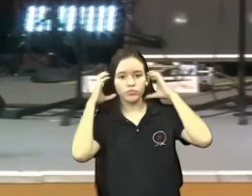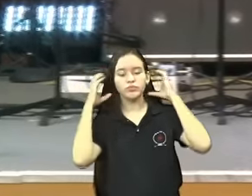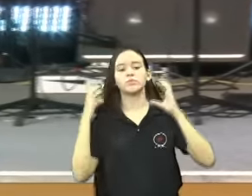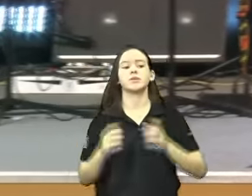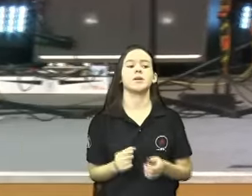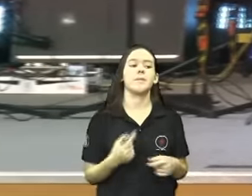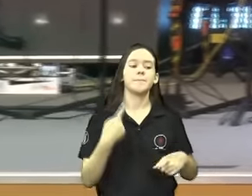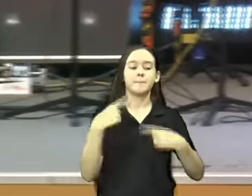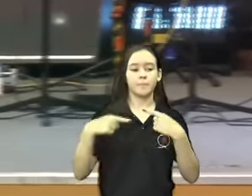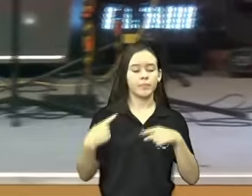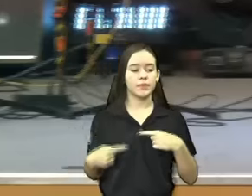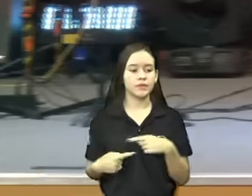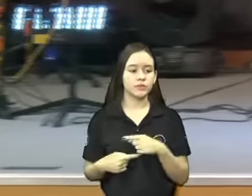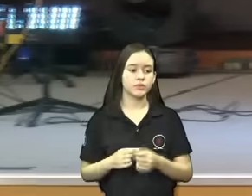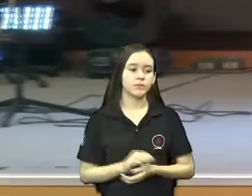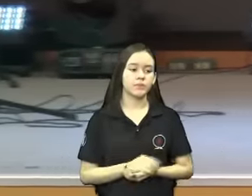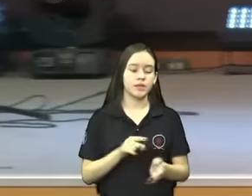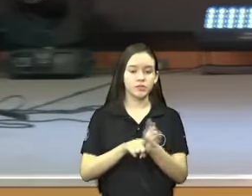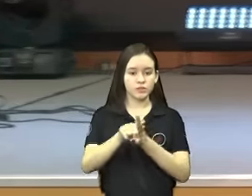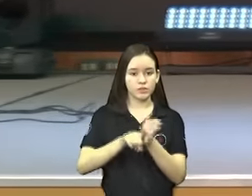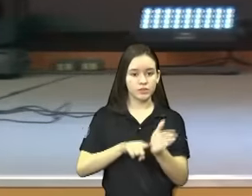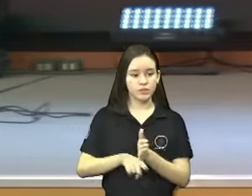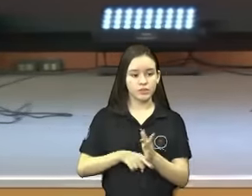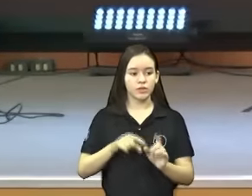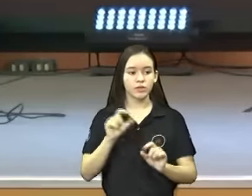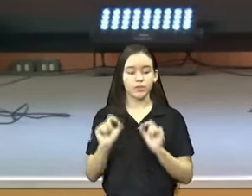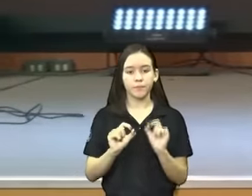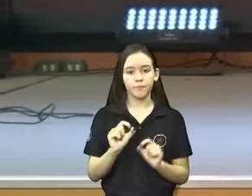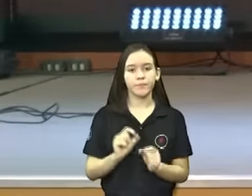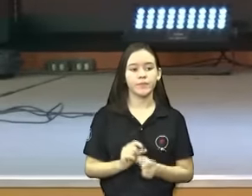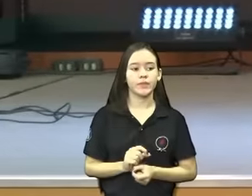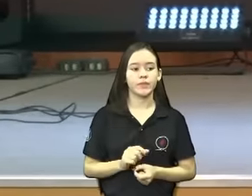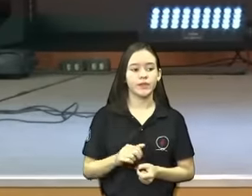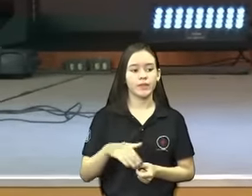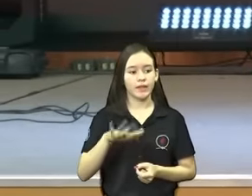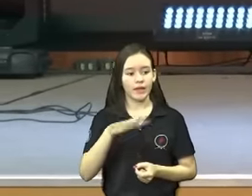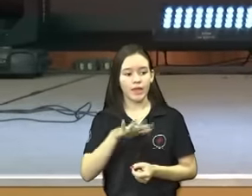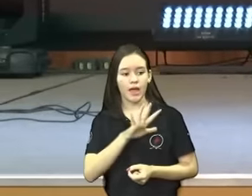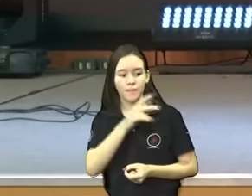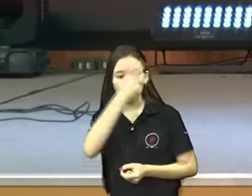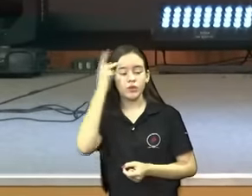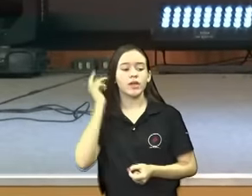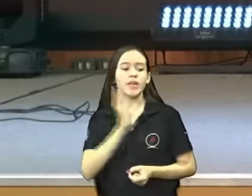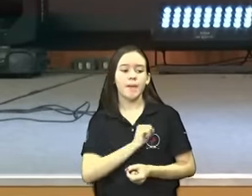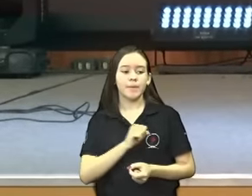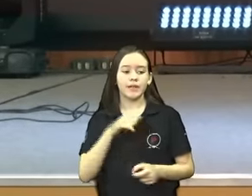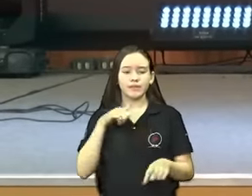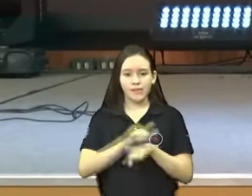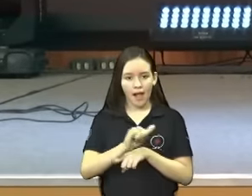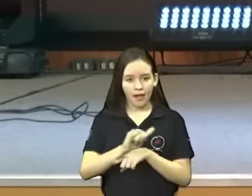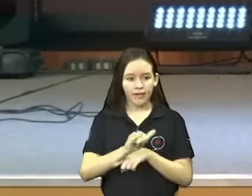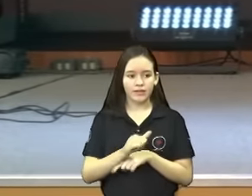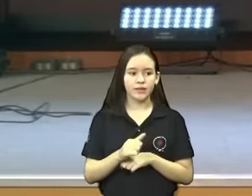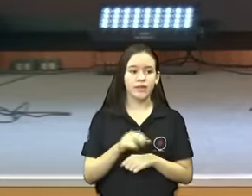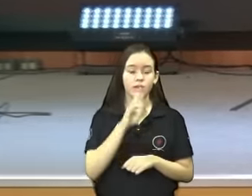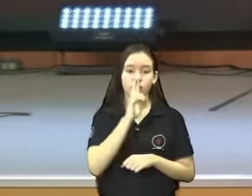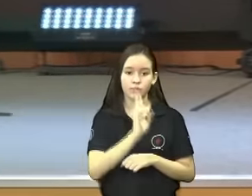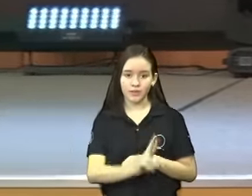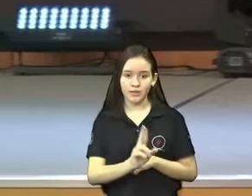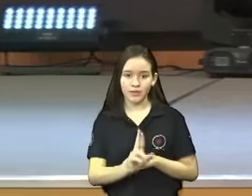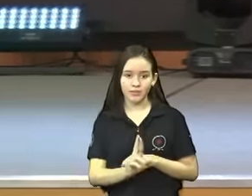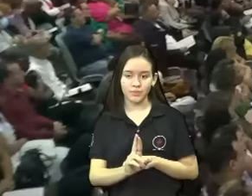a pesquisa até chegar o debate era assim quem ama atrai resultado da pesquisa